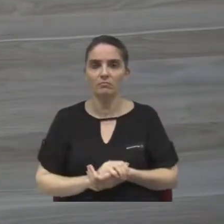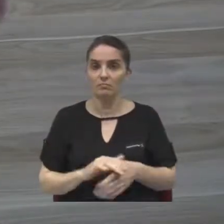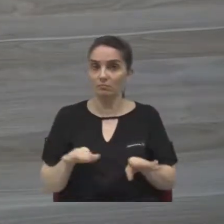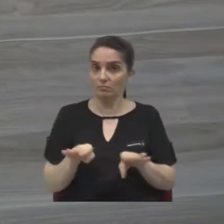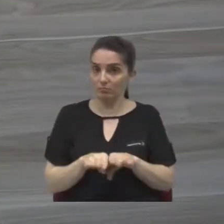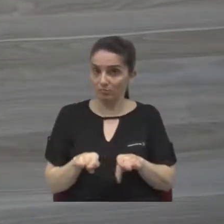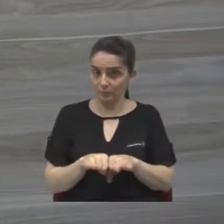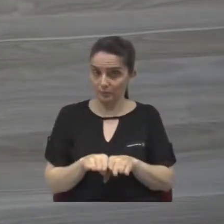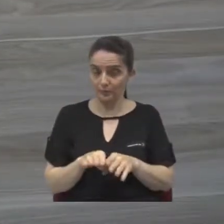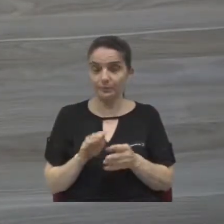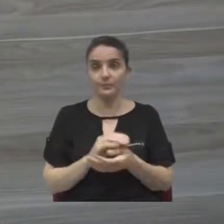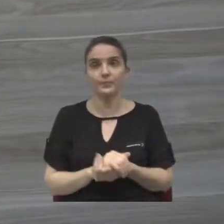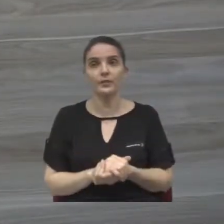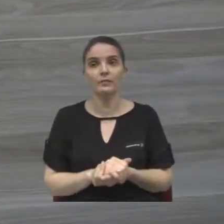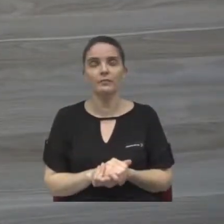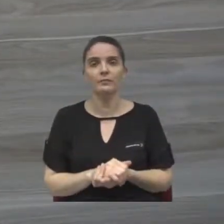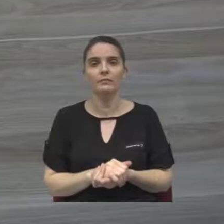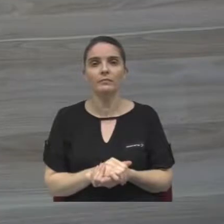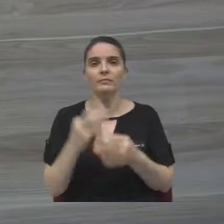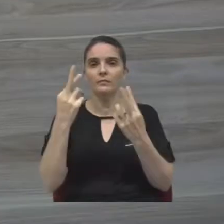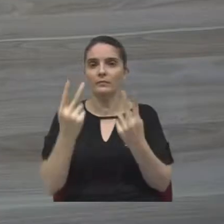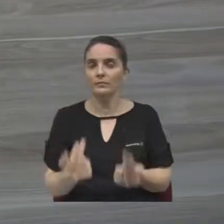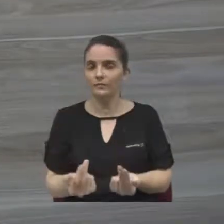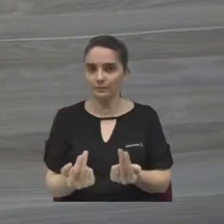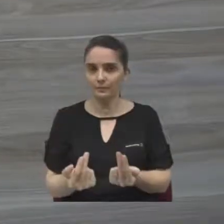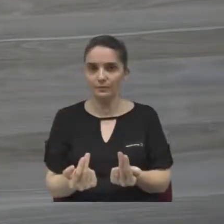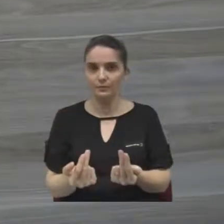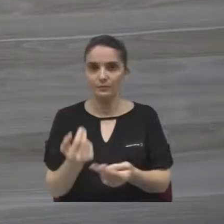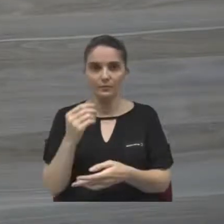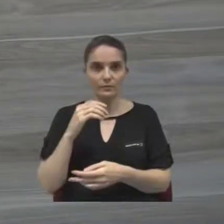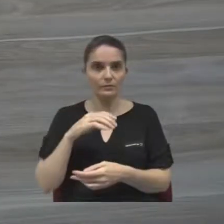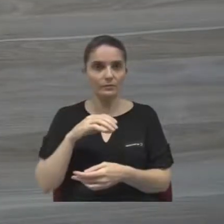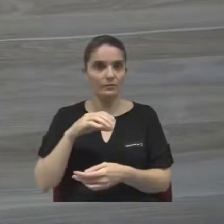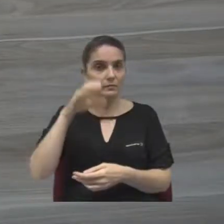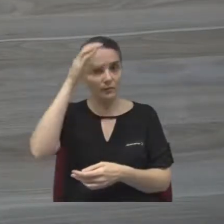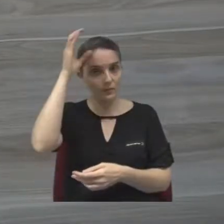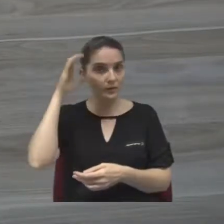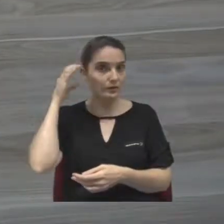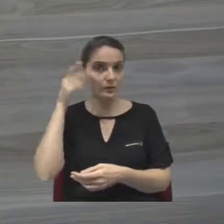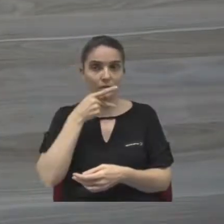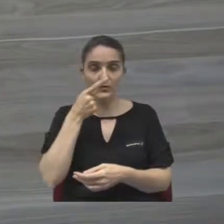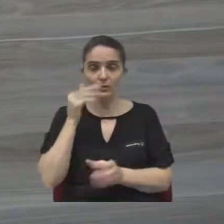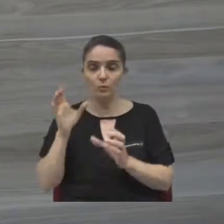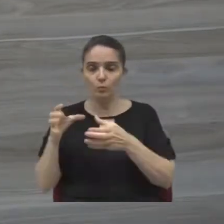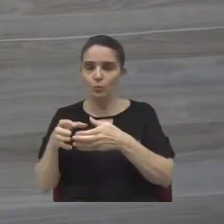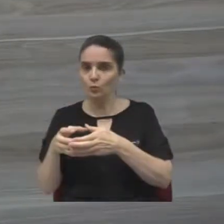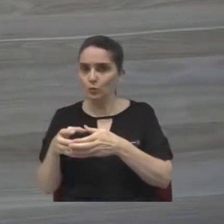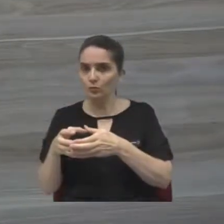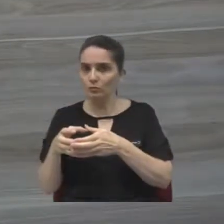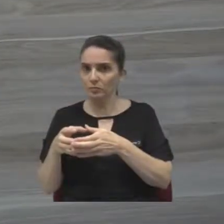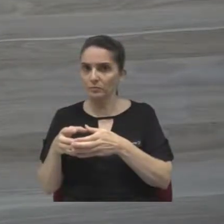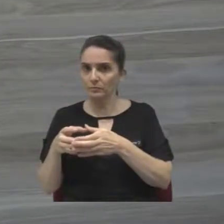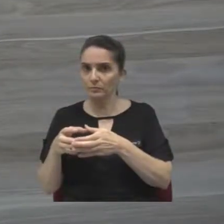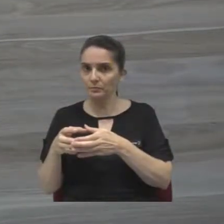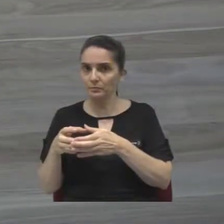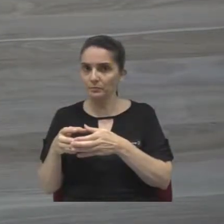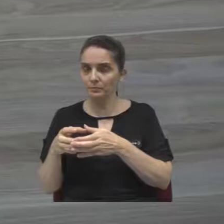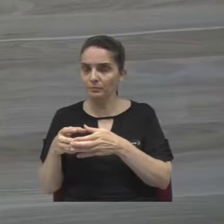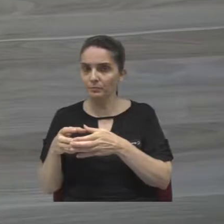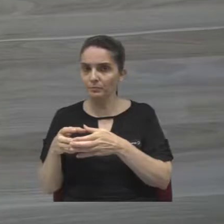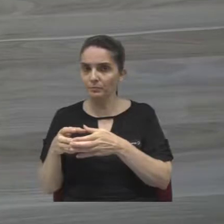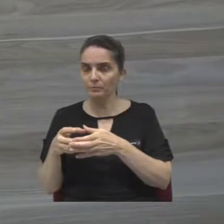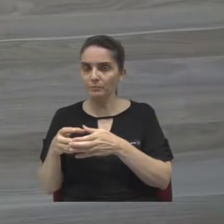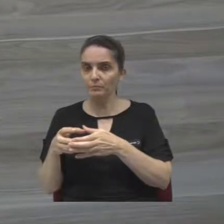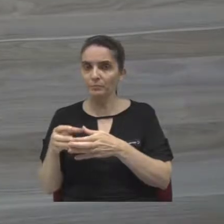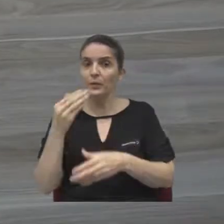Inclusive o que a vereadora Carolina Pontes falou sobre a comissão, reiterei o pedido, a senhora viu, que eu